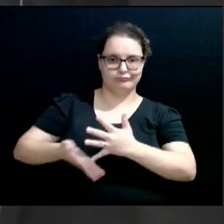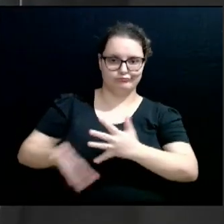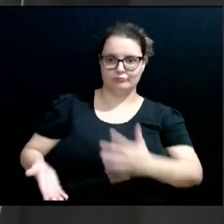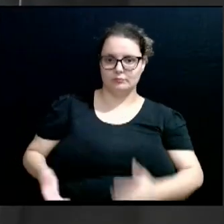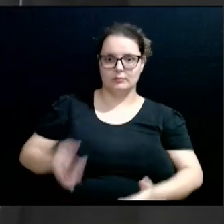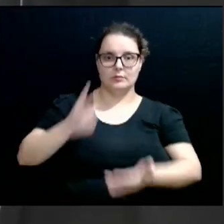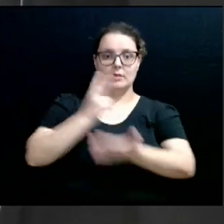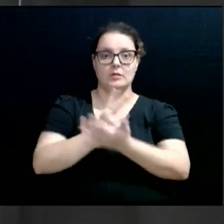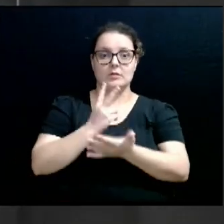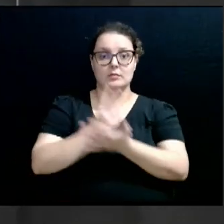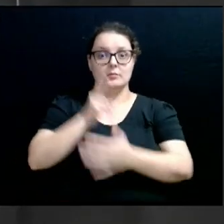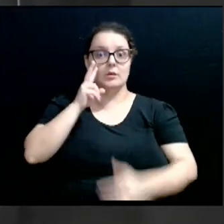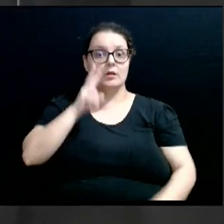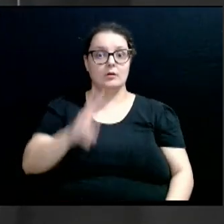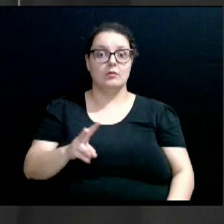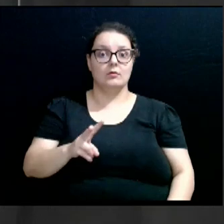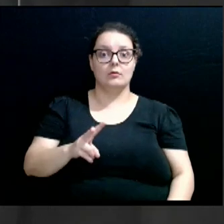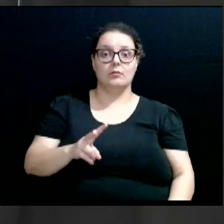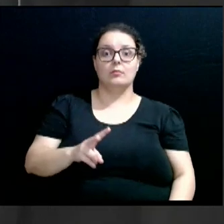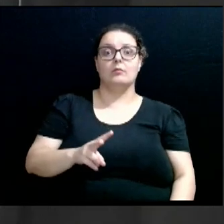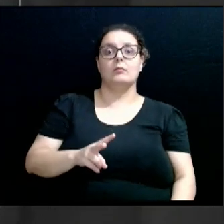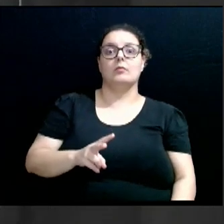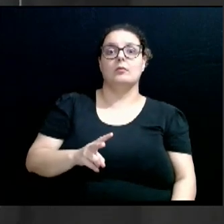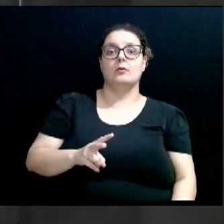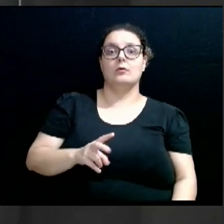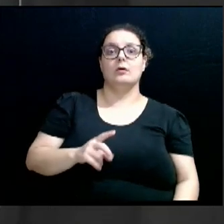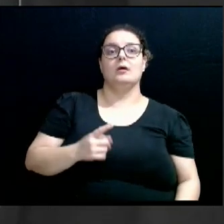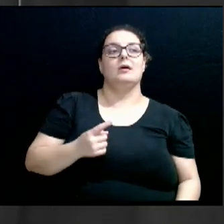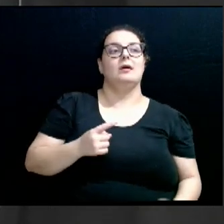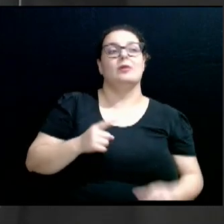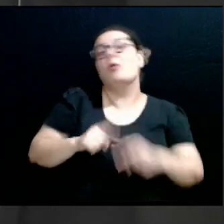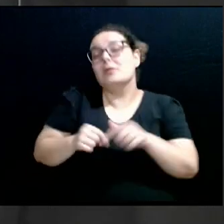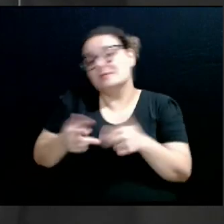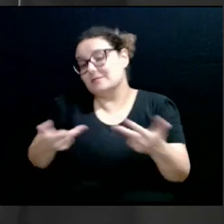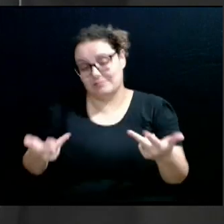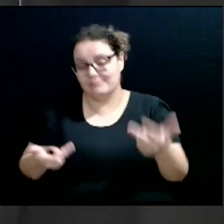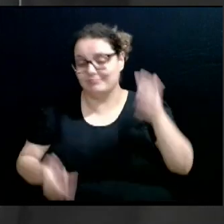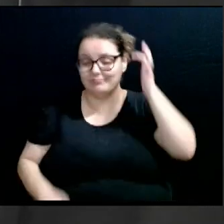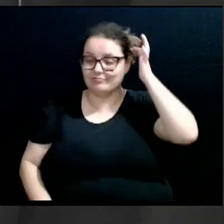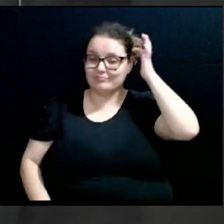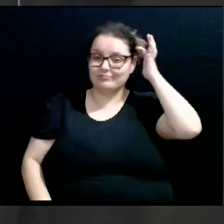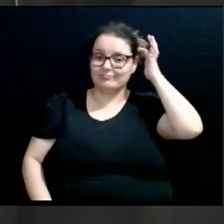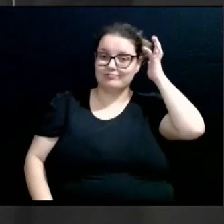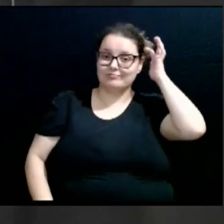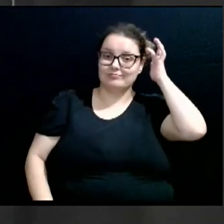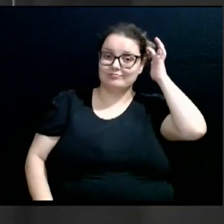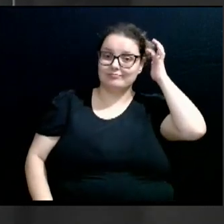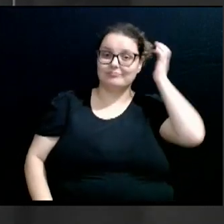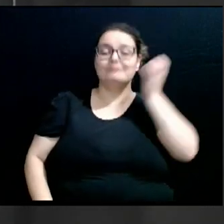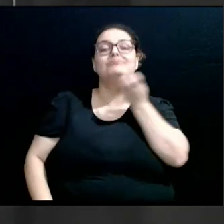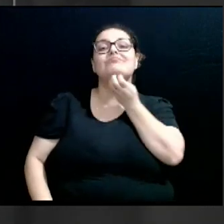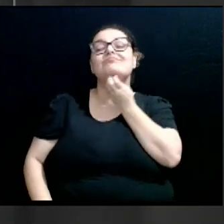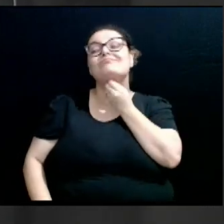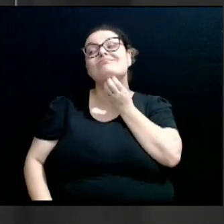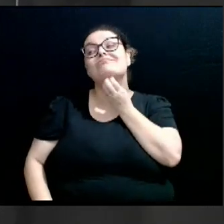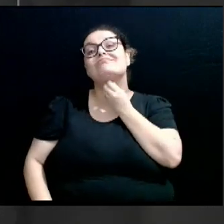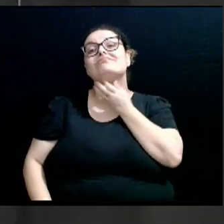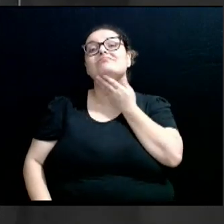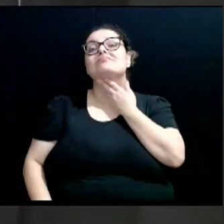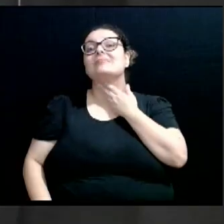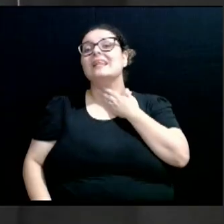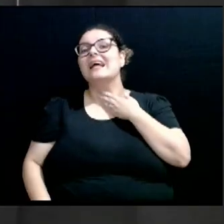como o outro do outro, né? De repente, esse outro do outro chega no espaço de liderança, no espaço chamado de